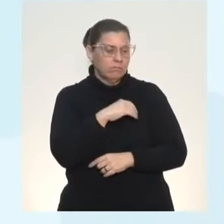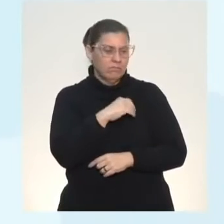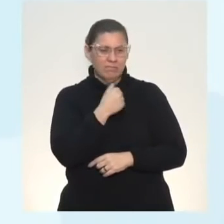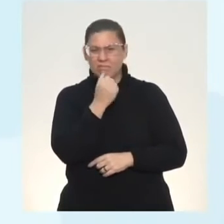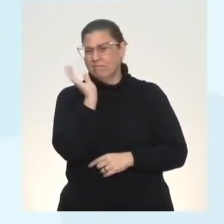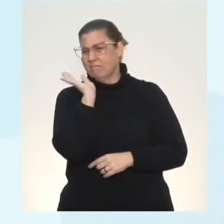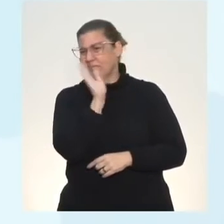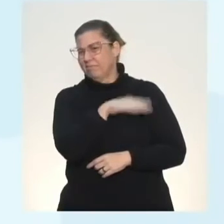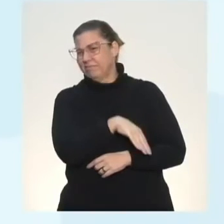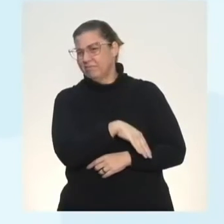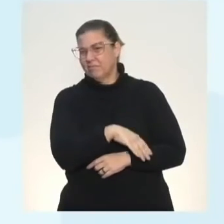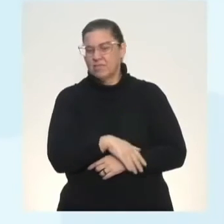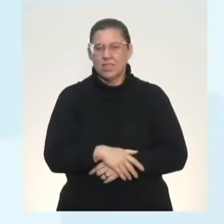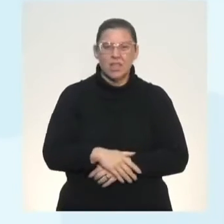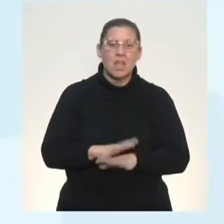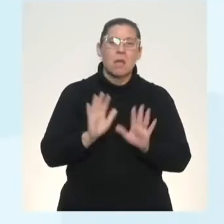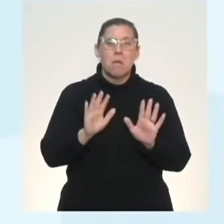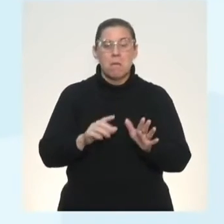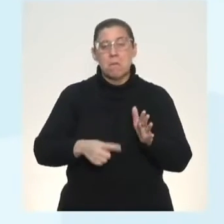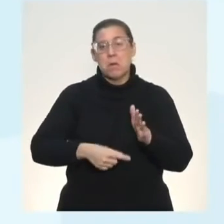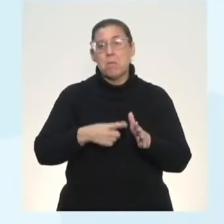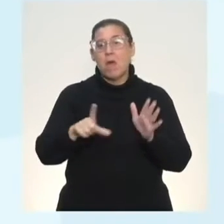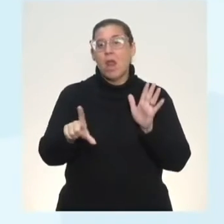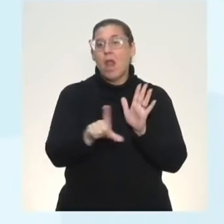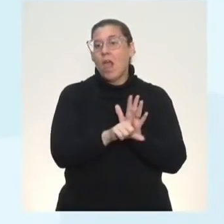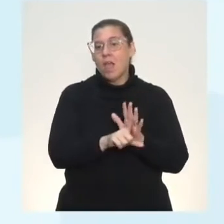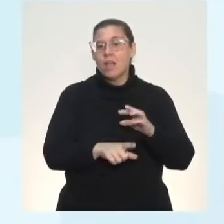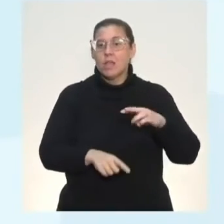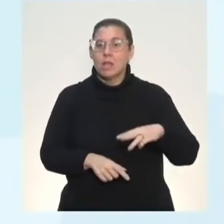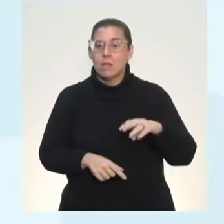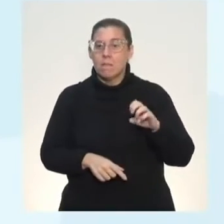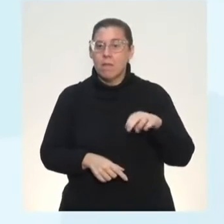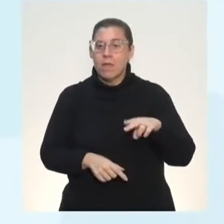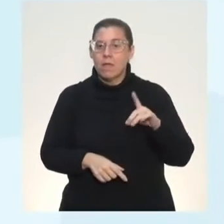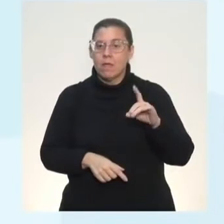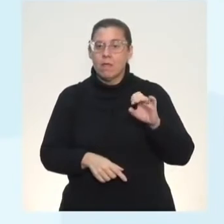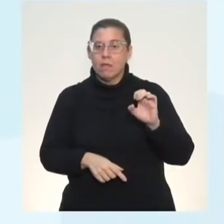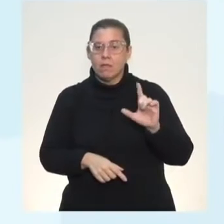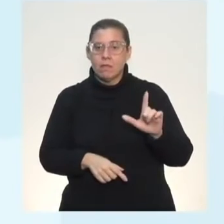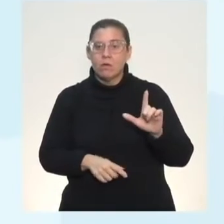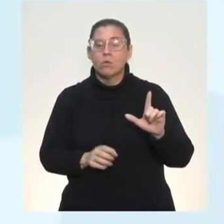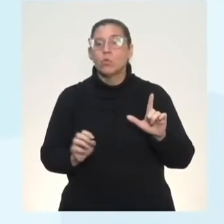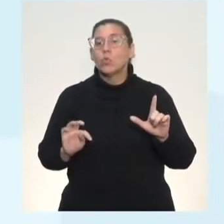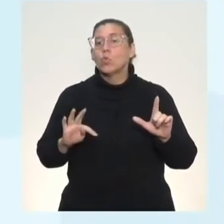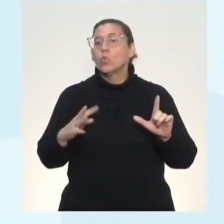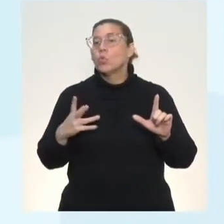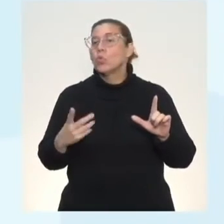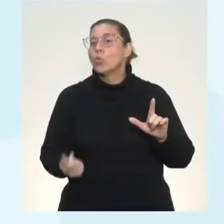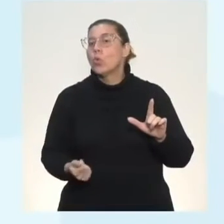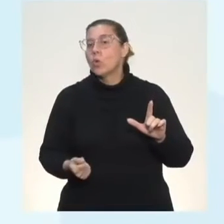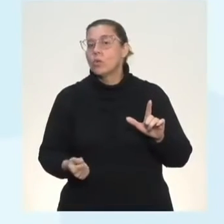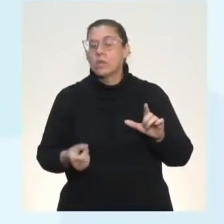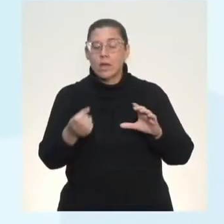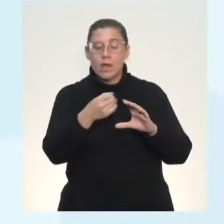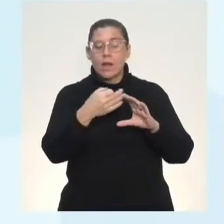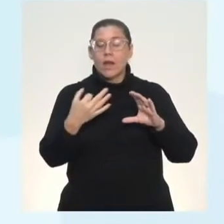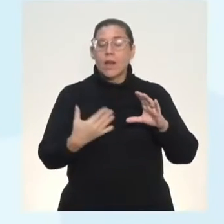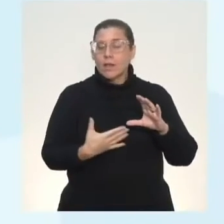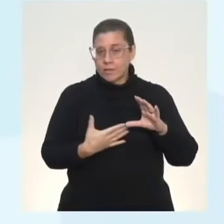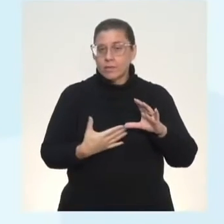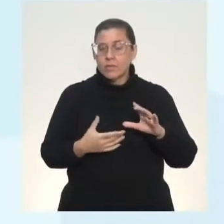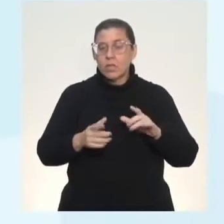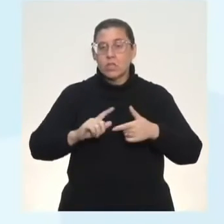ele. Enunciado da primeira lei de Mendel. Todas as características de um indivíduo são determinadas por genes que se segregam, ou